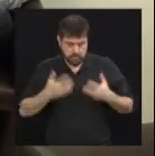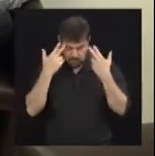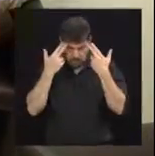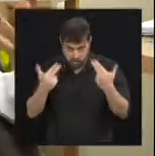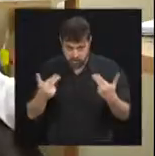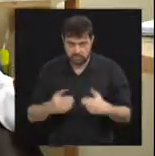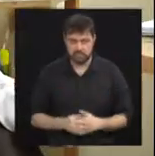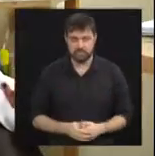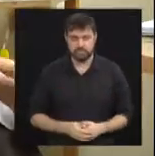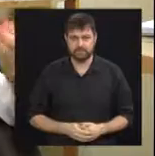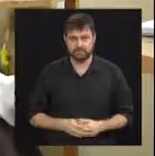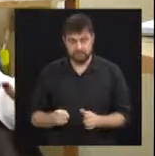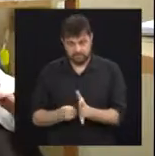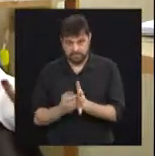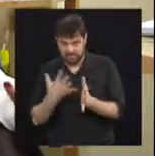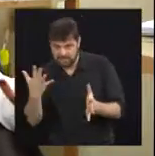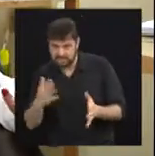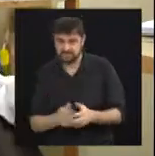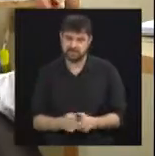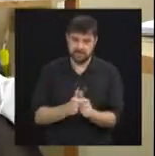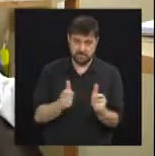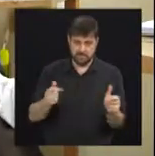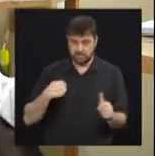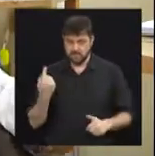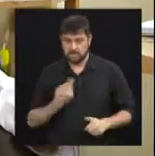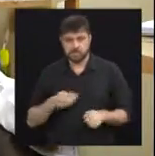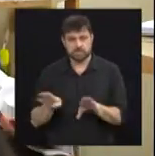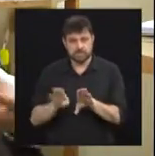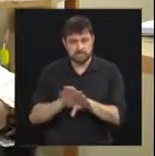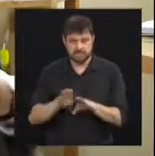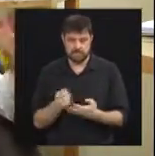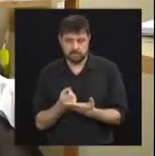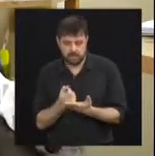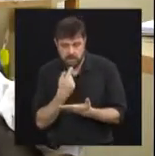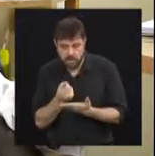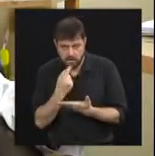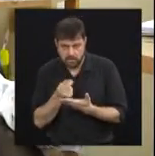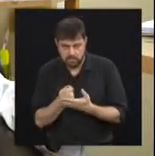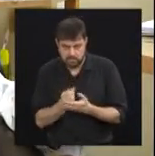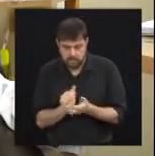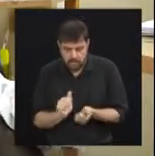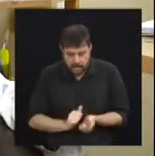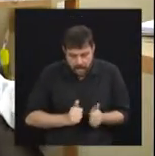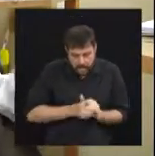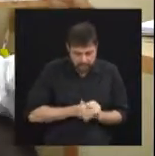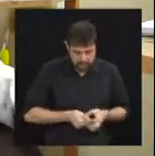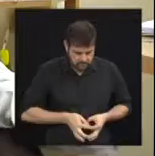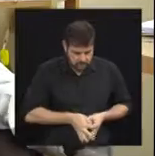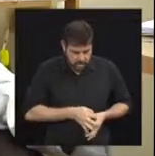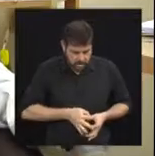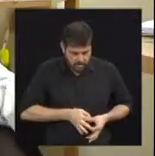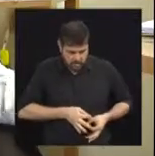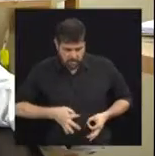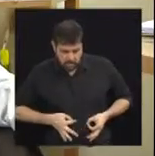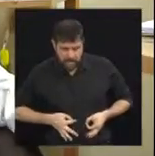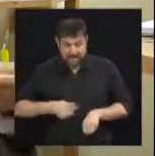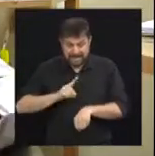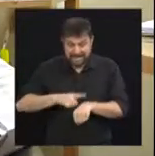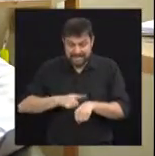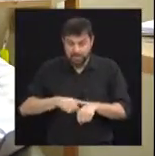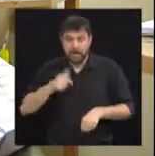dita. Muitas vezes, na maioria das vezes, nós usamos também medicações para ajustar a ovulação do casal e no momento em que a mulher